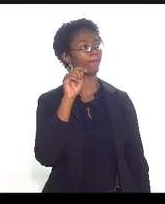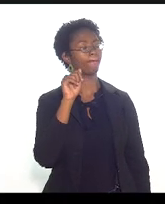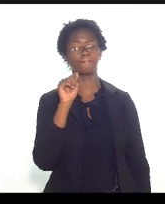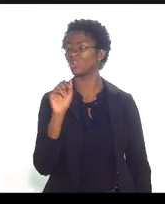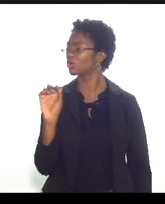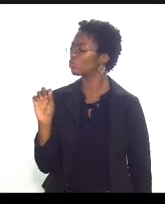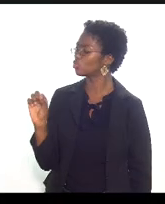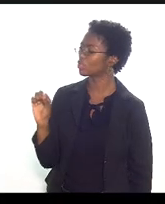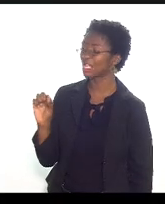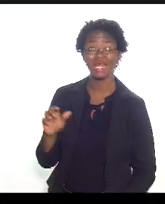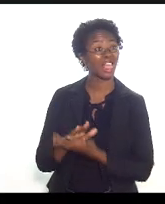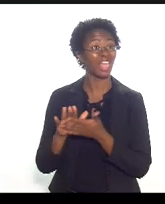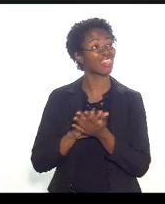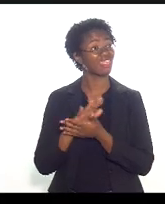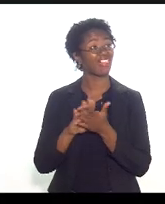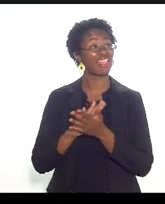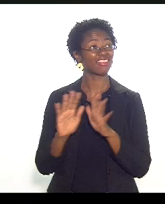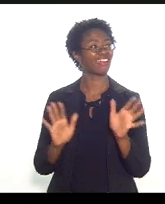Não, nada, né?